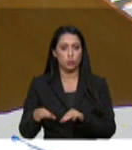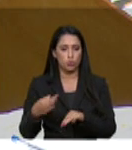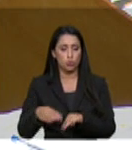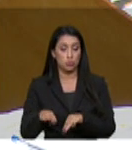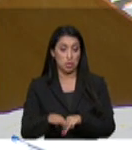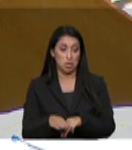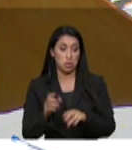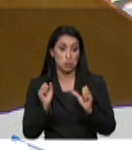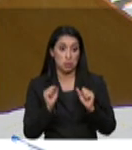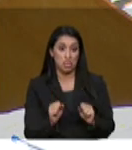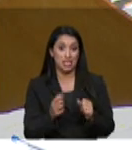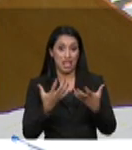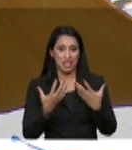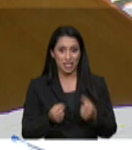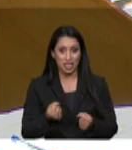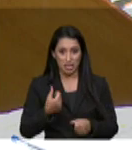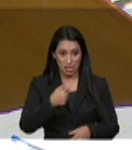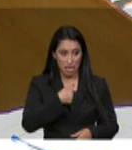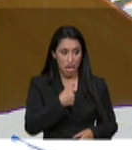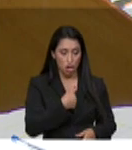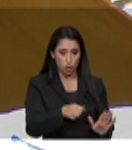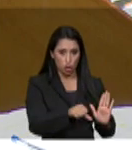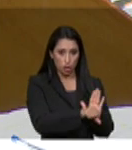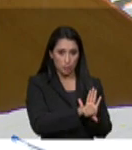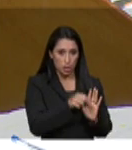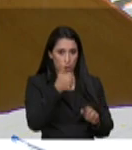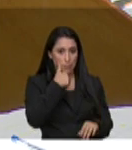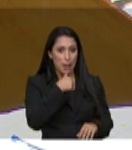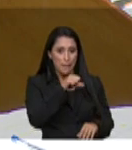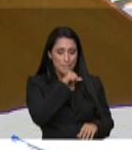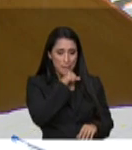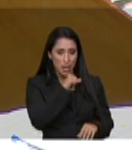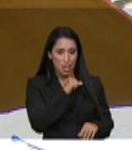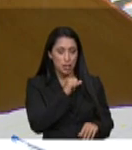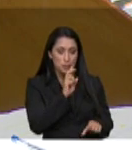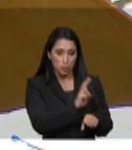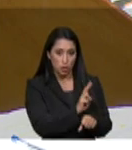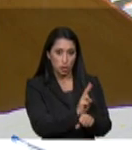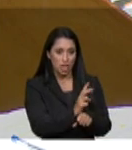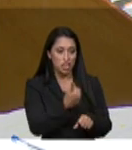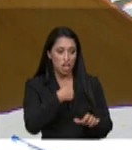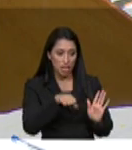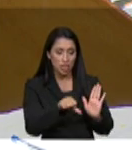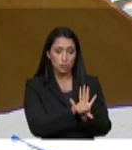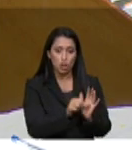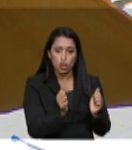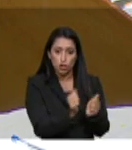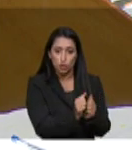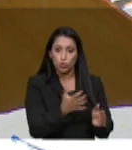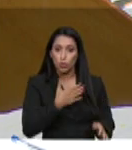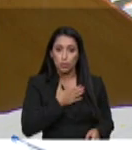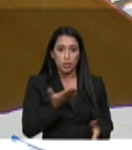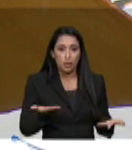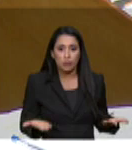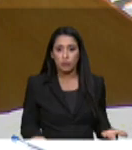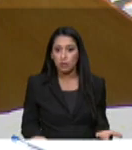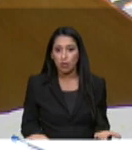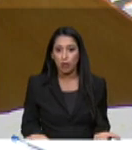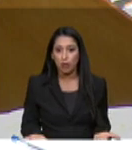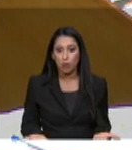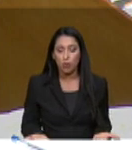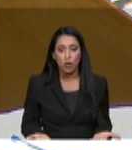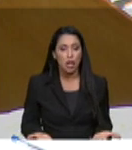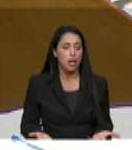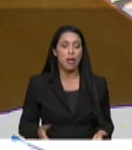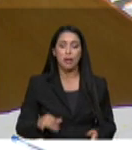isso se eu sou criminoso e minha mãe me defendi ela é criminosa comigo esse é o ponto Esse é o ponto